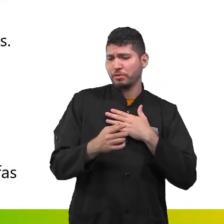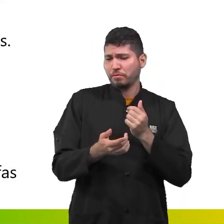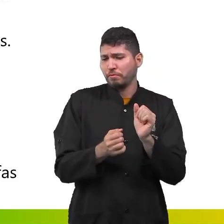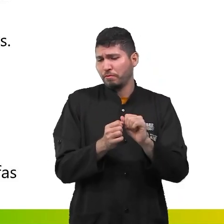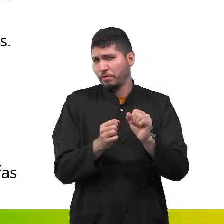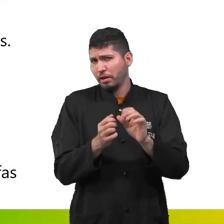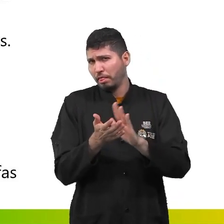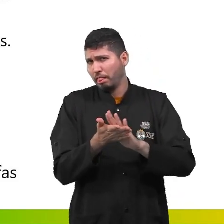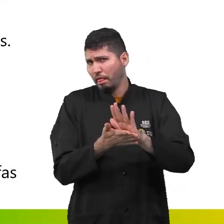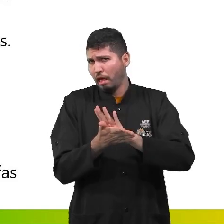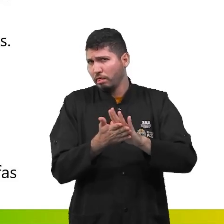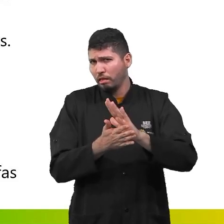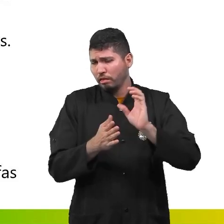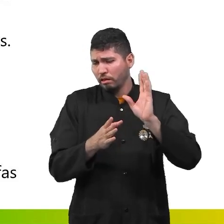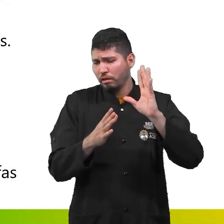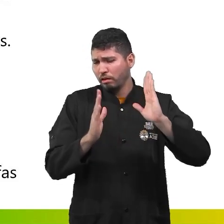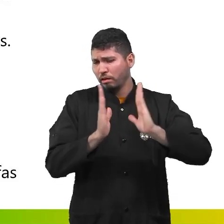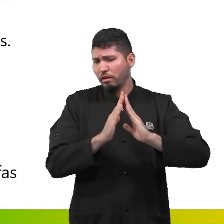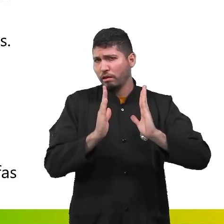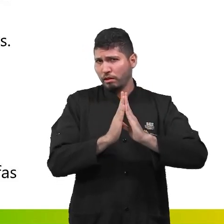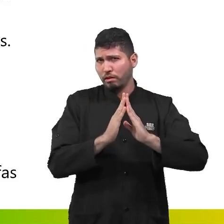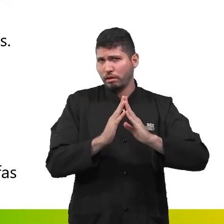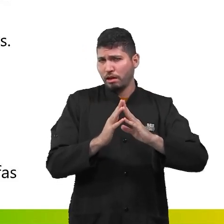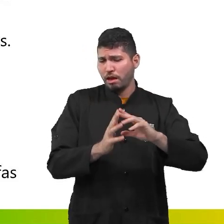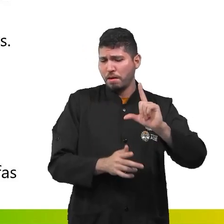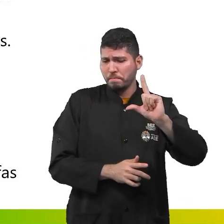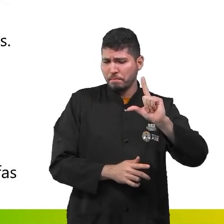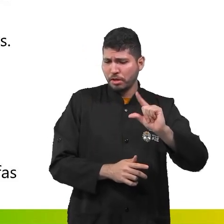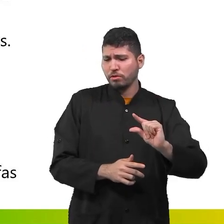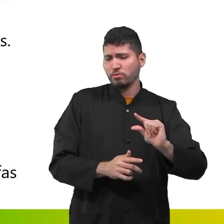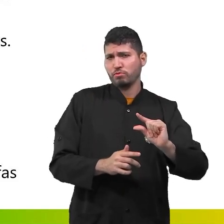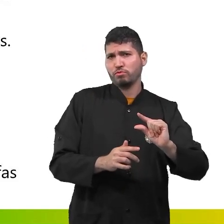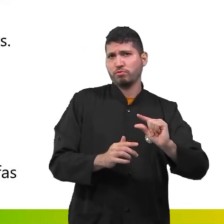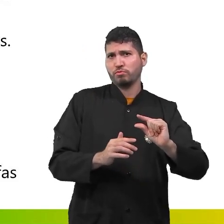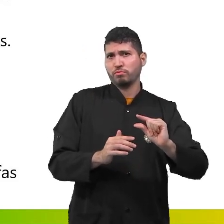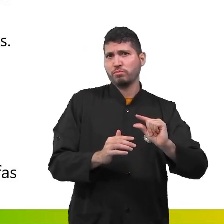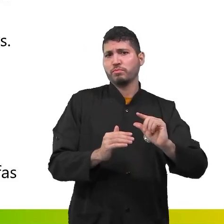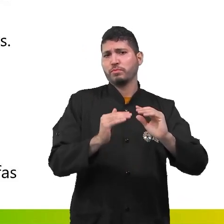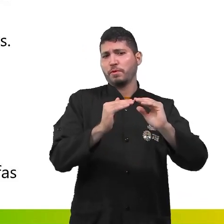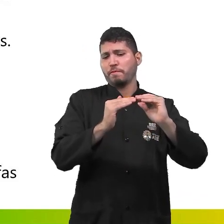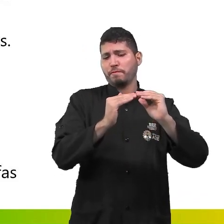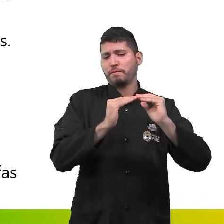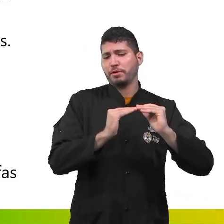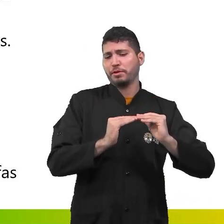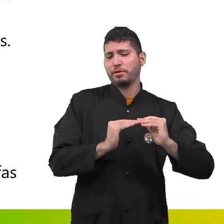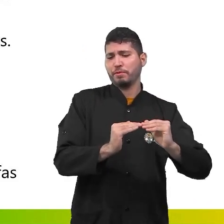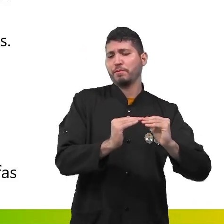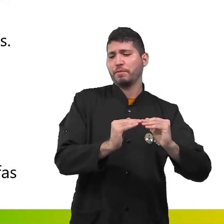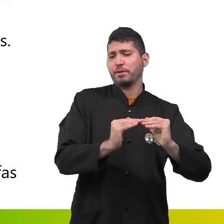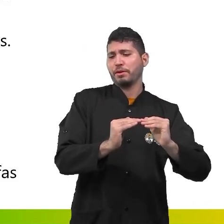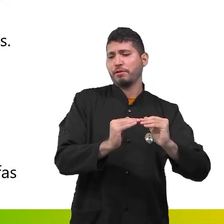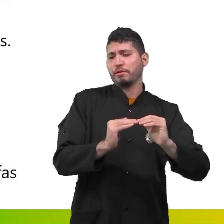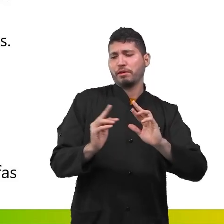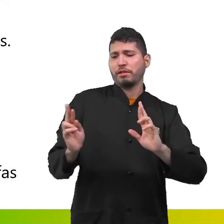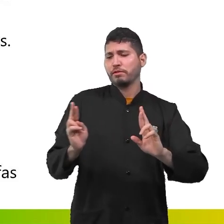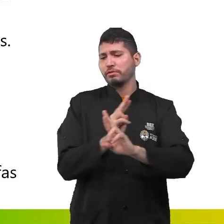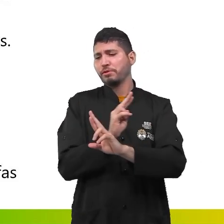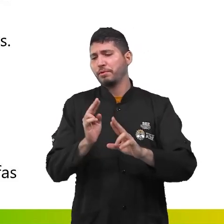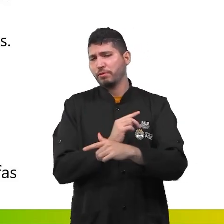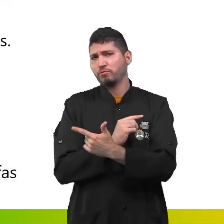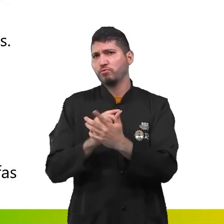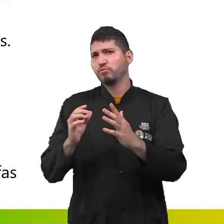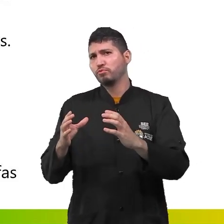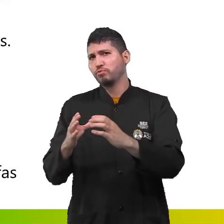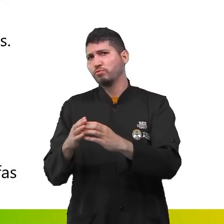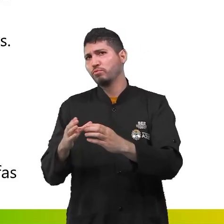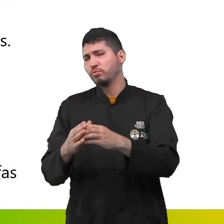cozinha, ela é menos mulher que as outras que faz isso. Isso é o pensamento de Suzanita, tá bom? E aí Mafalda questiona,